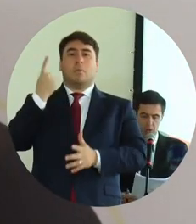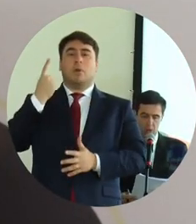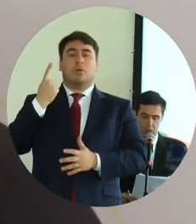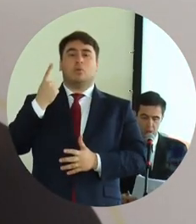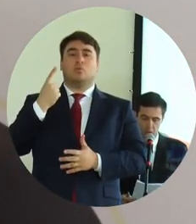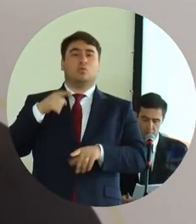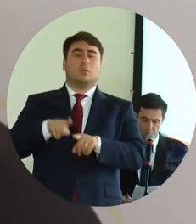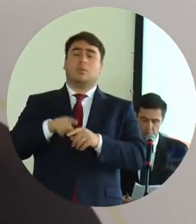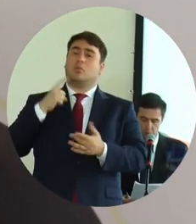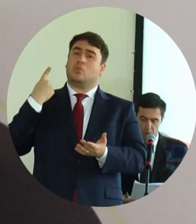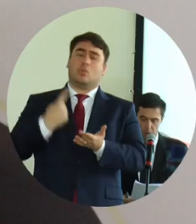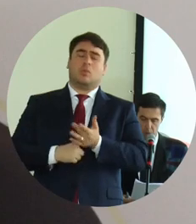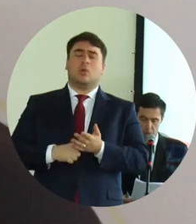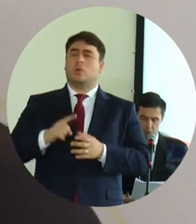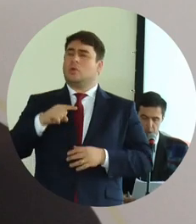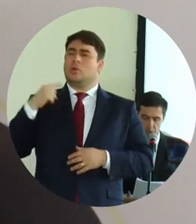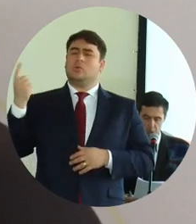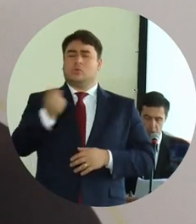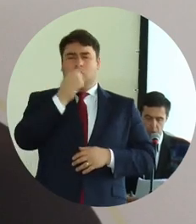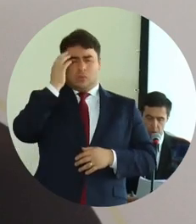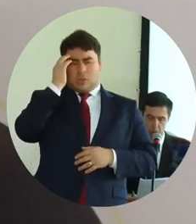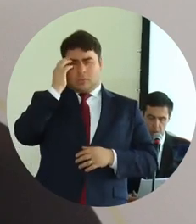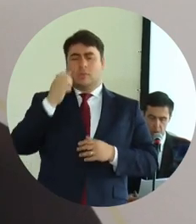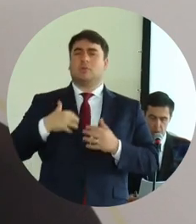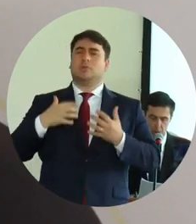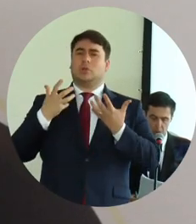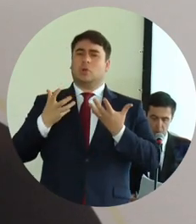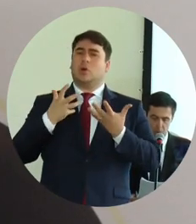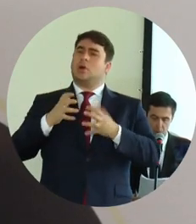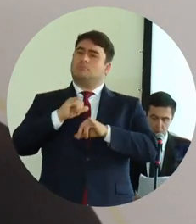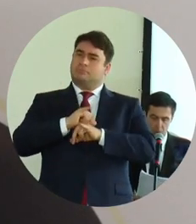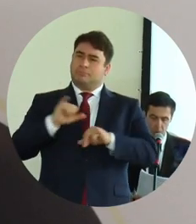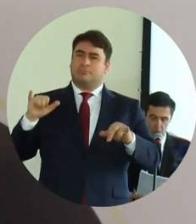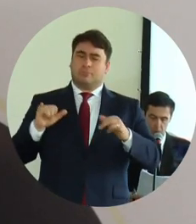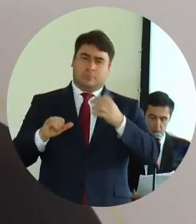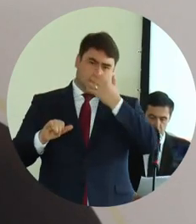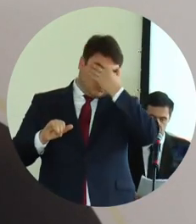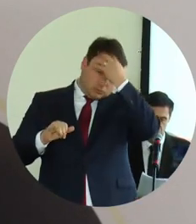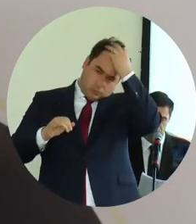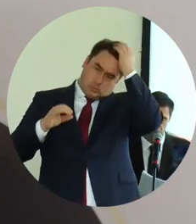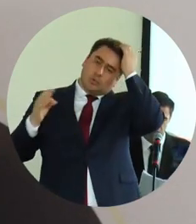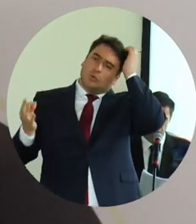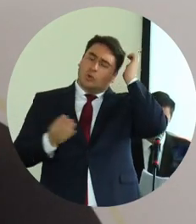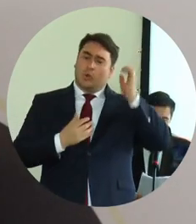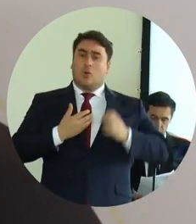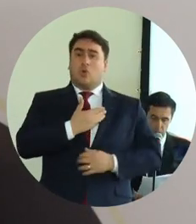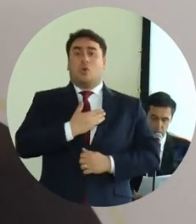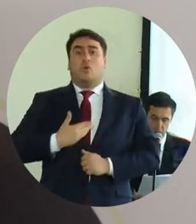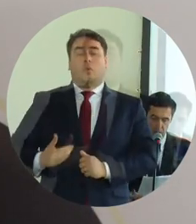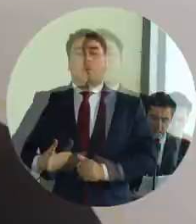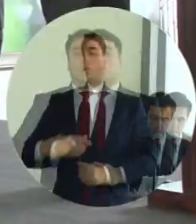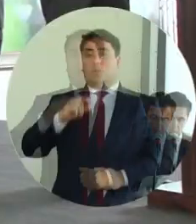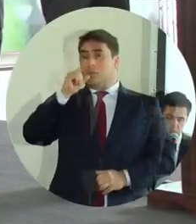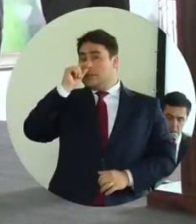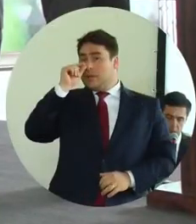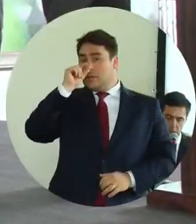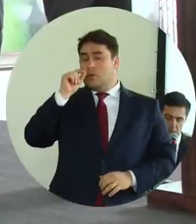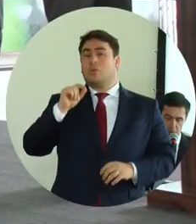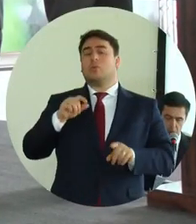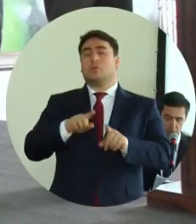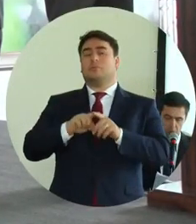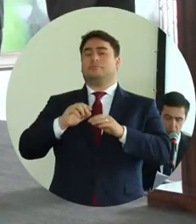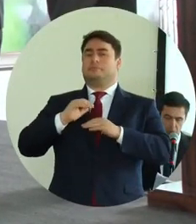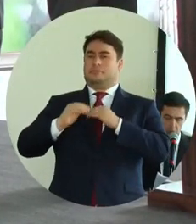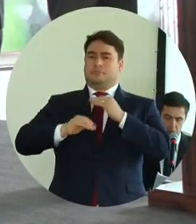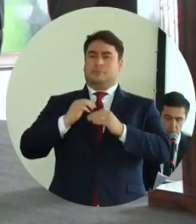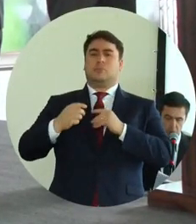compromisso. Todos sabem, mas eu quero aqui frisar a determinação do governador Geraldo Alckmin no